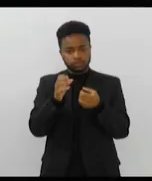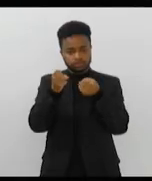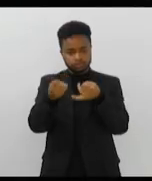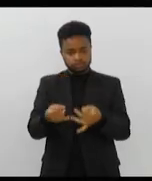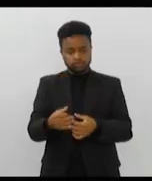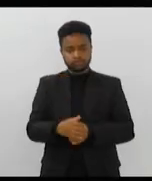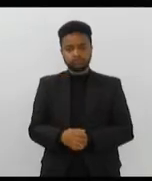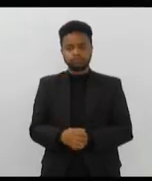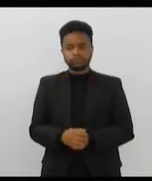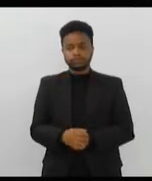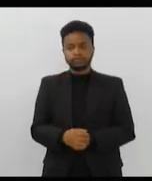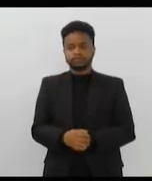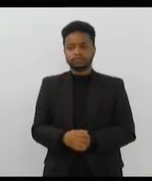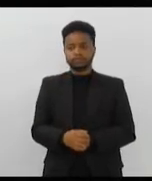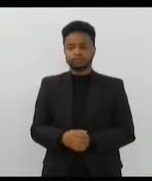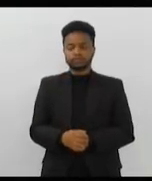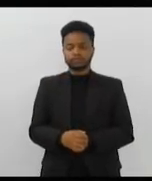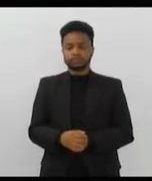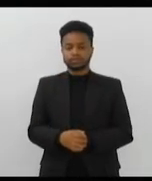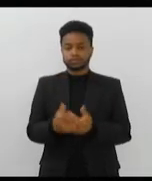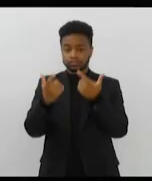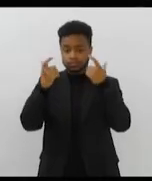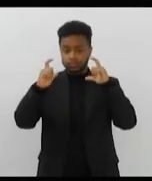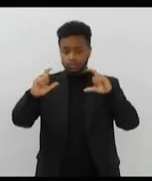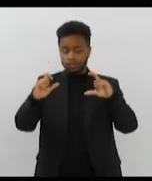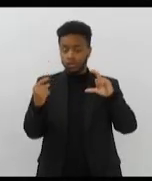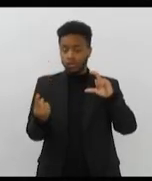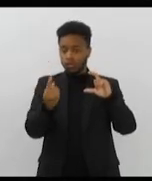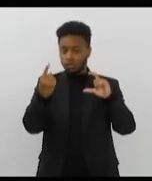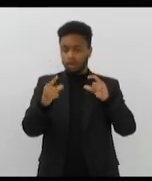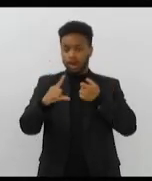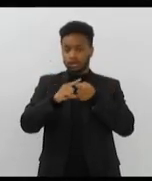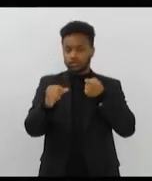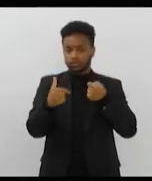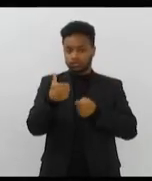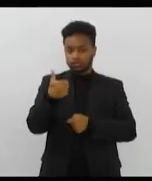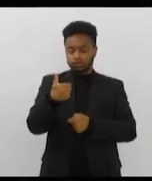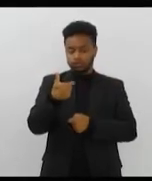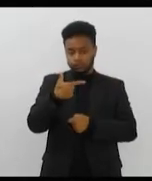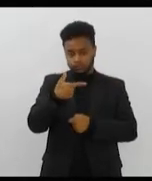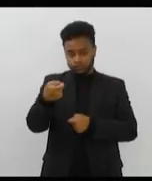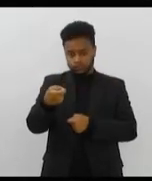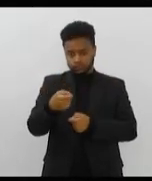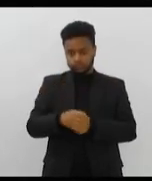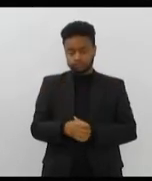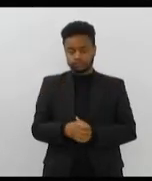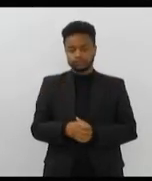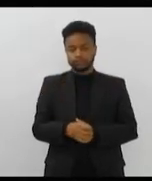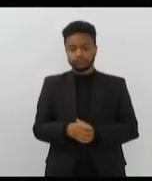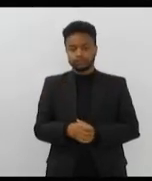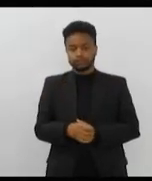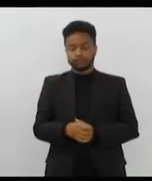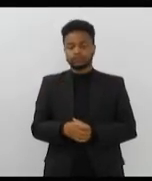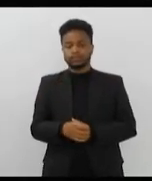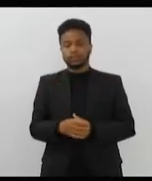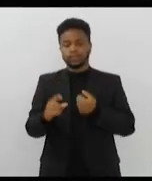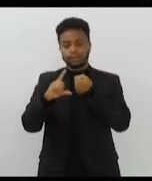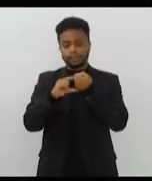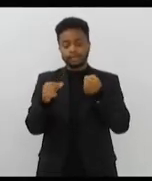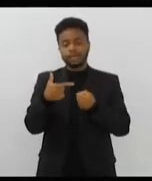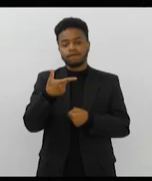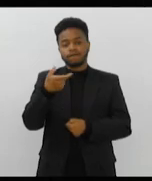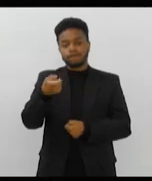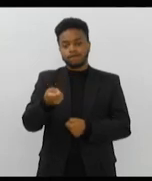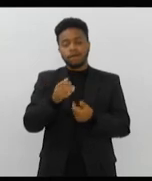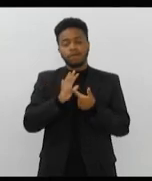Nos casos em que o parágrafo único do artigo 20, artigo 20, senhor presidente, está introduzido